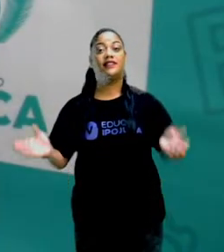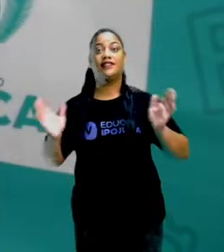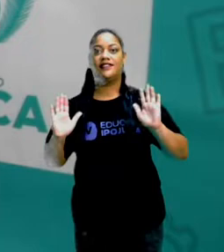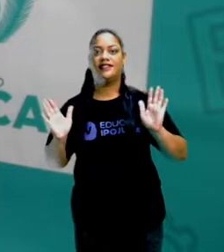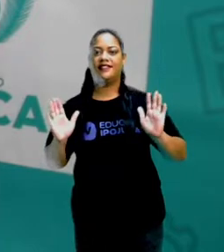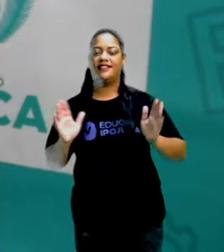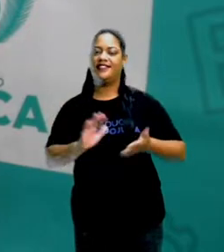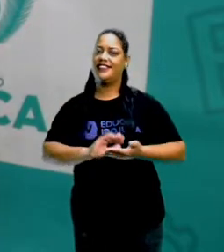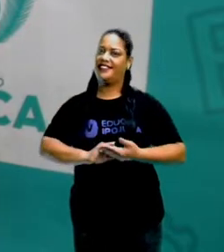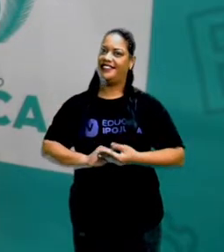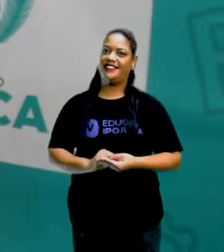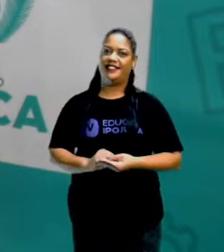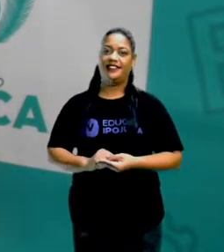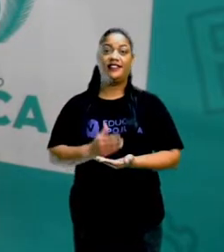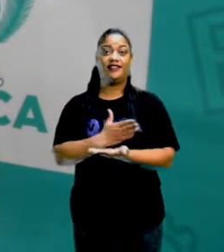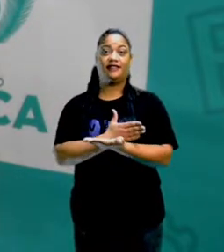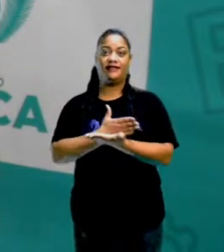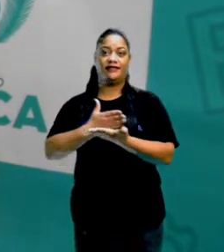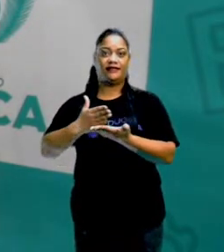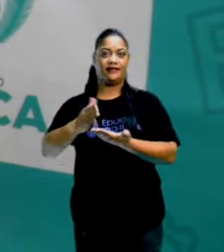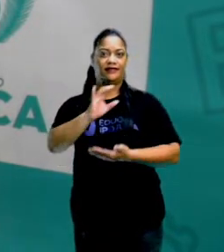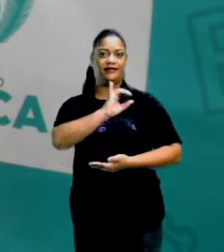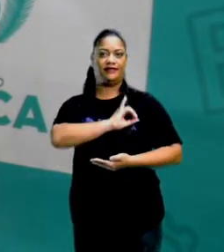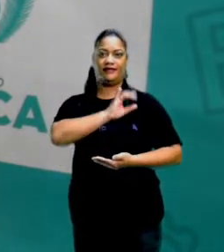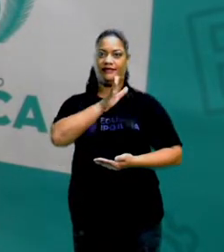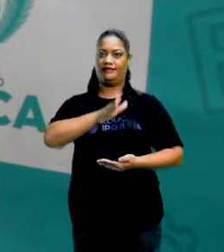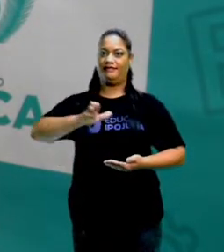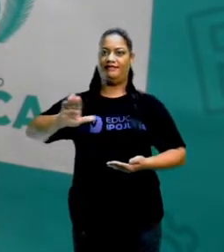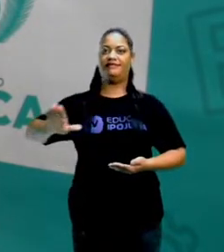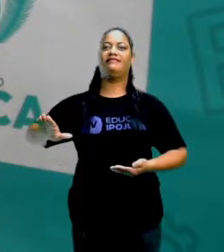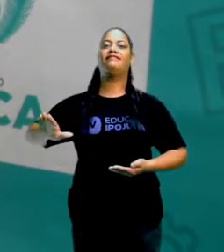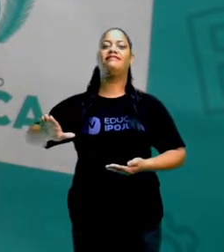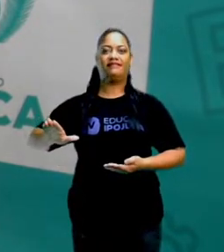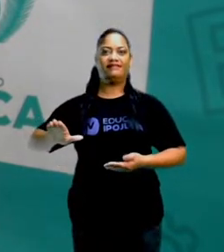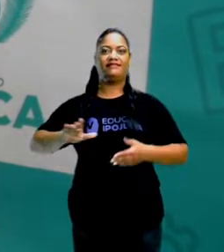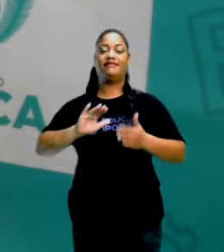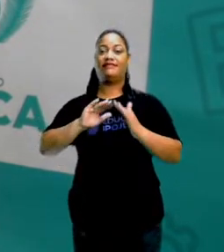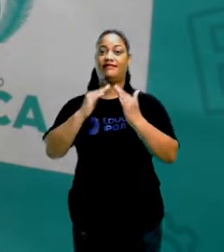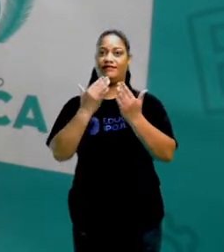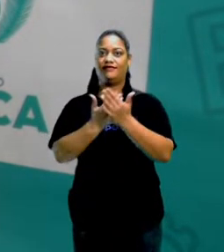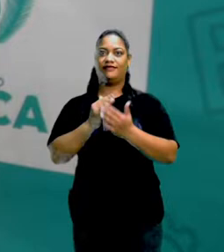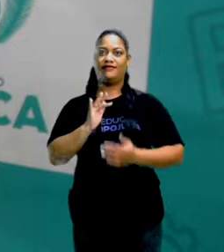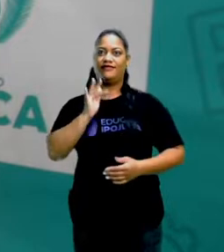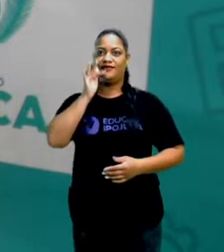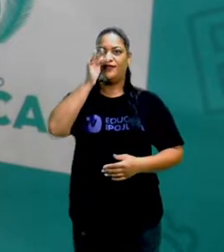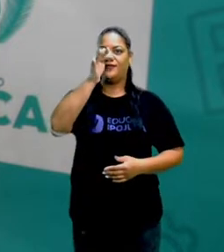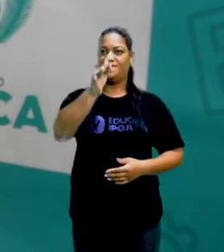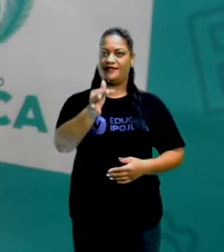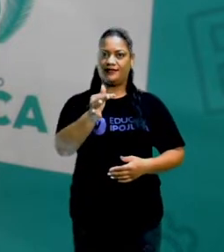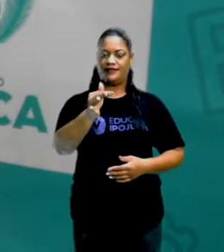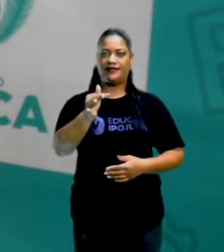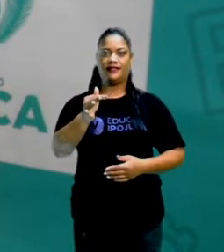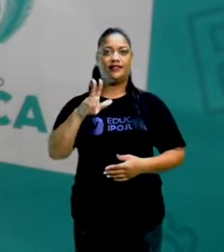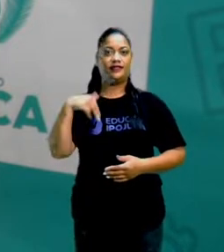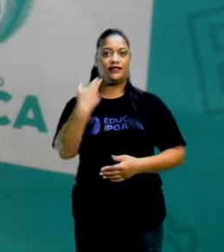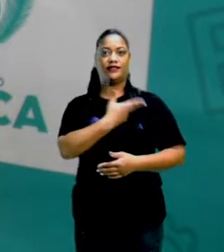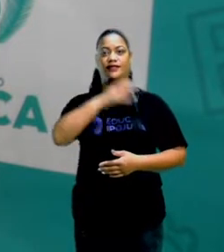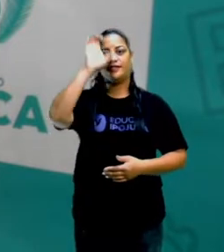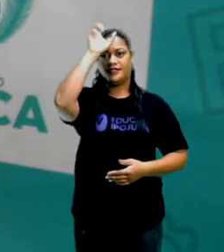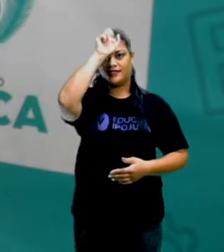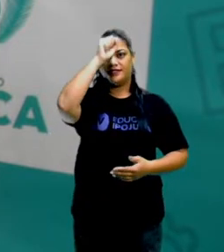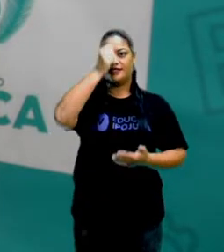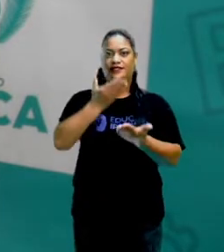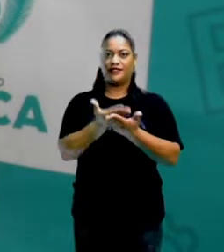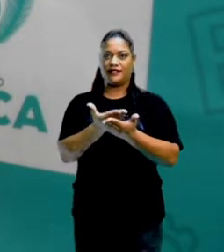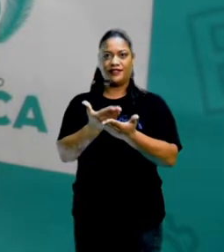Olá, está no ar a TV Educa Ipojuca, a escola do futuro. É o momento de aprender